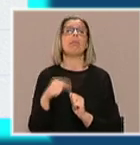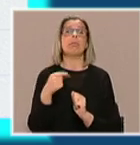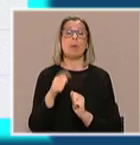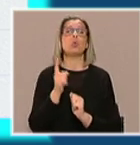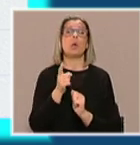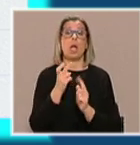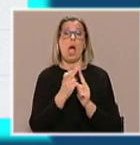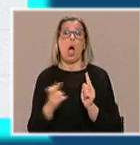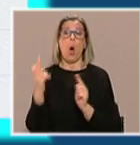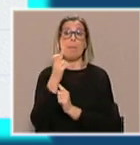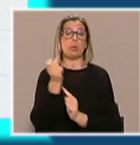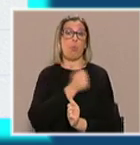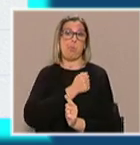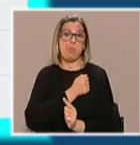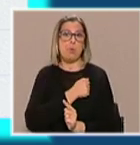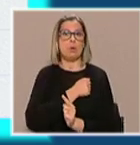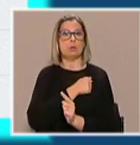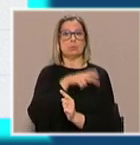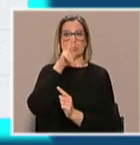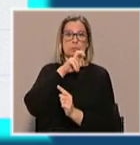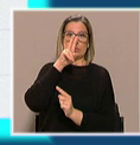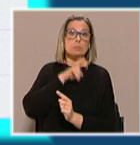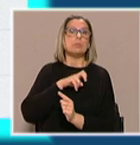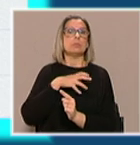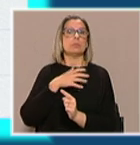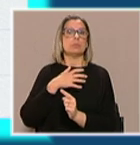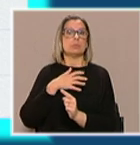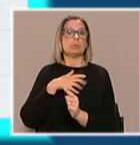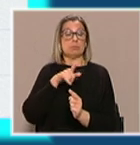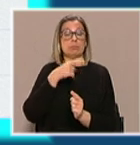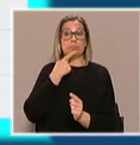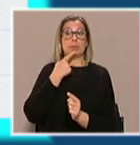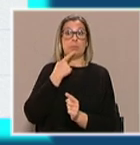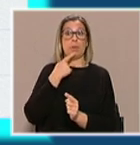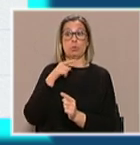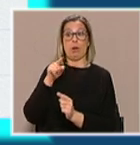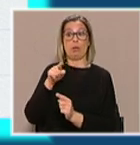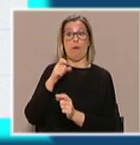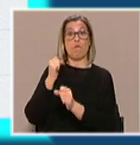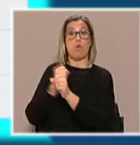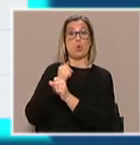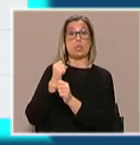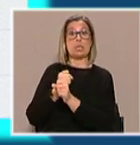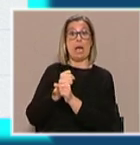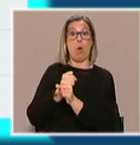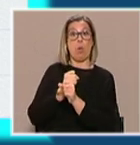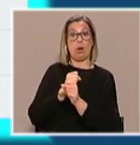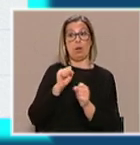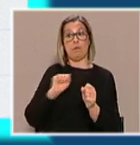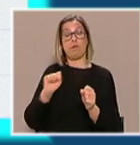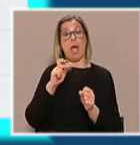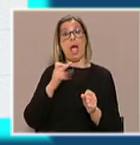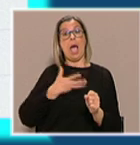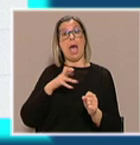o aumento do batimento cardíaco, da taxa respiratória, e acabamos de verificar que isso é função da adrenalina.